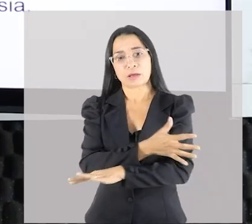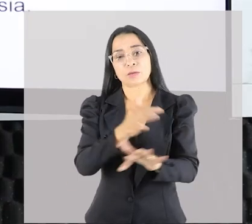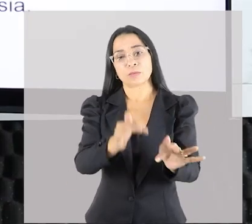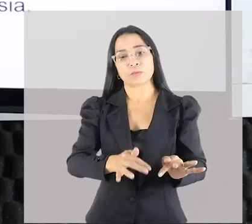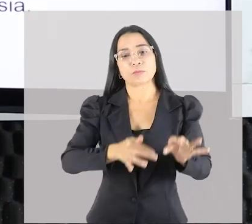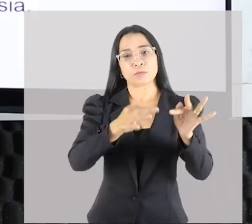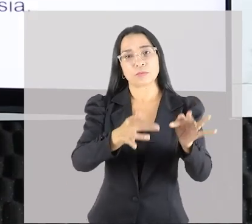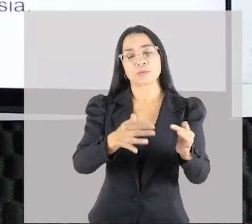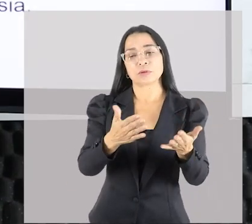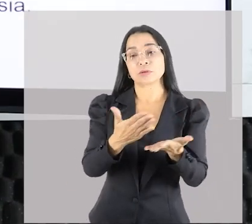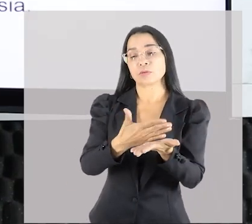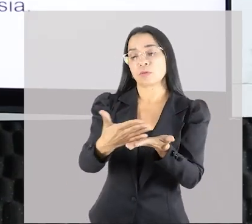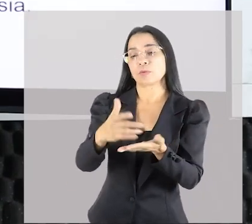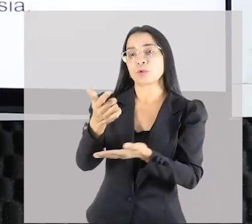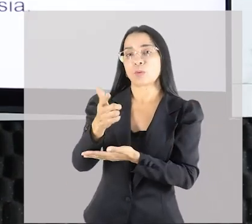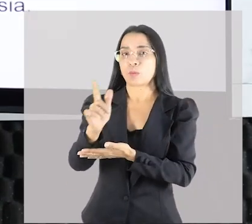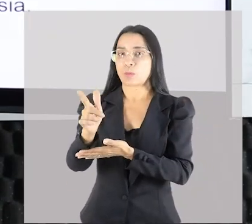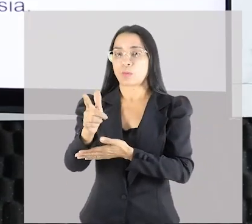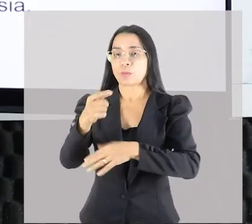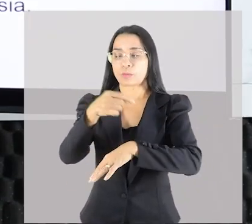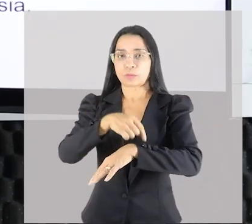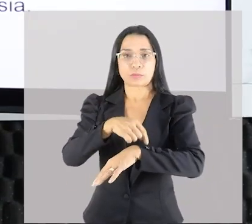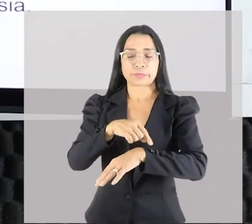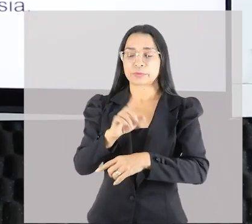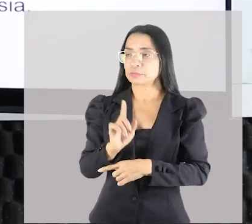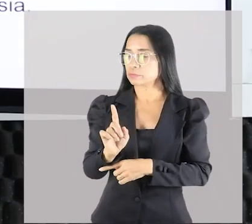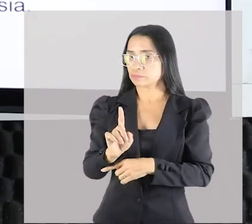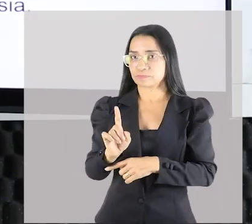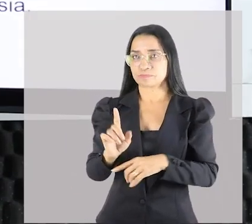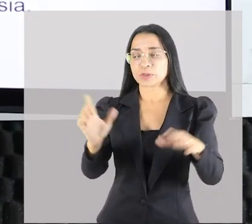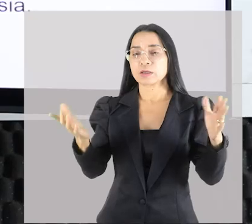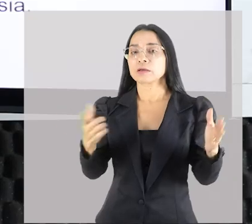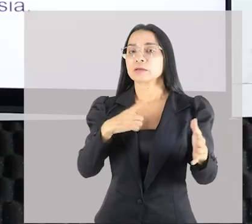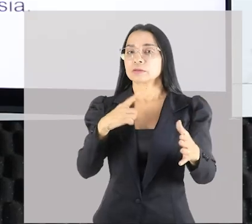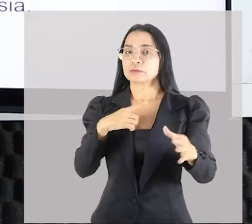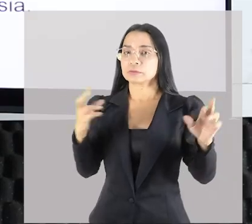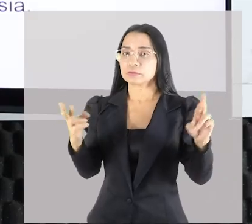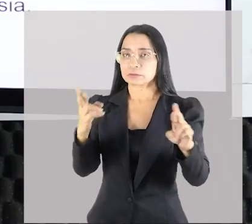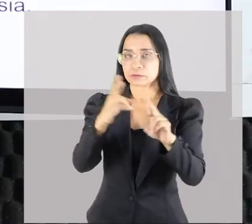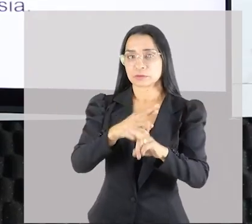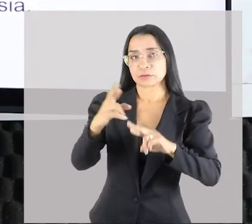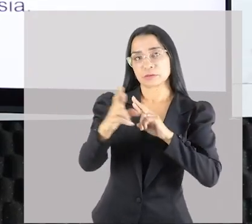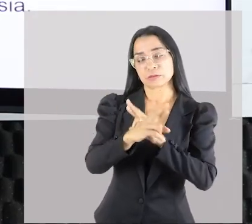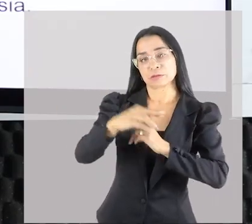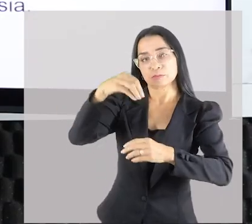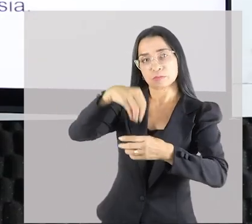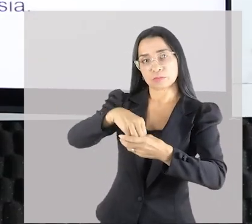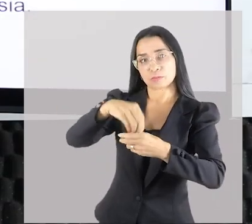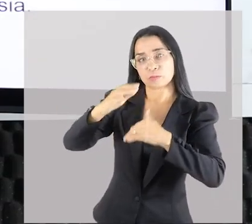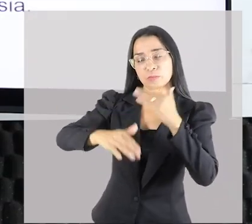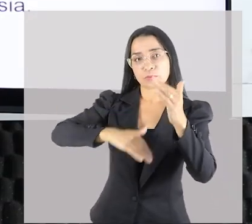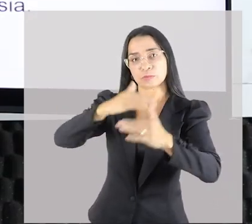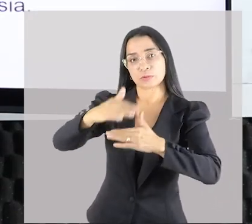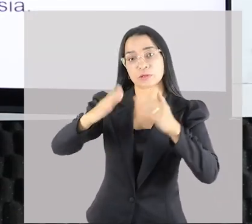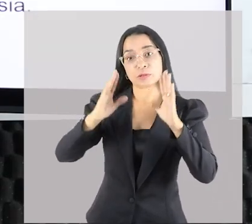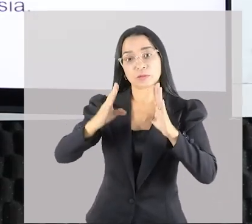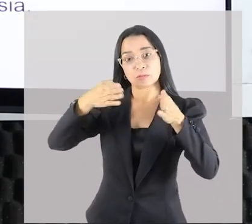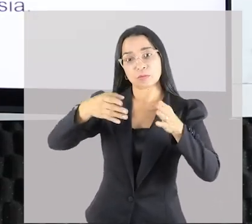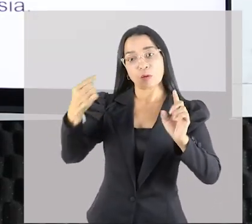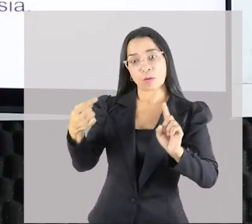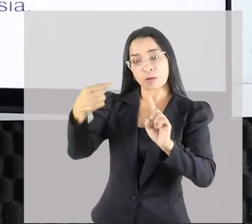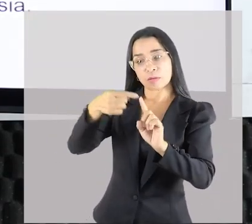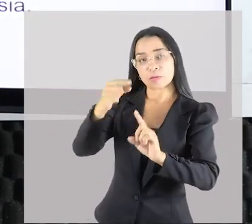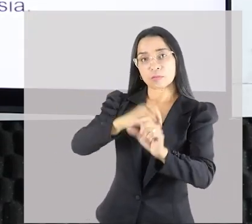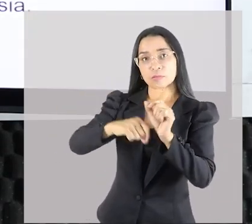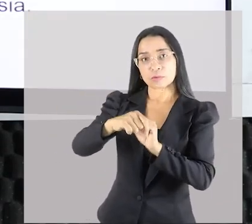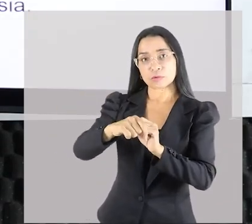Não. Há, claro, uma relação dentro desse processo, às vezes bem tensionada, de um